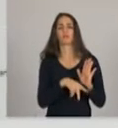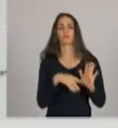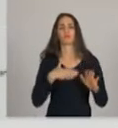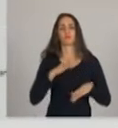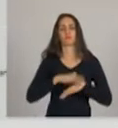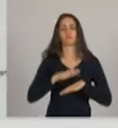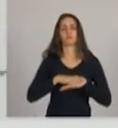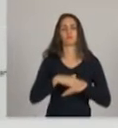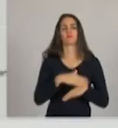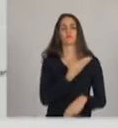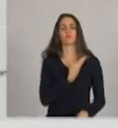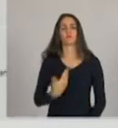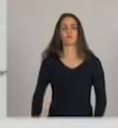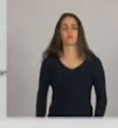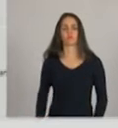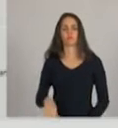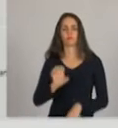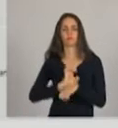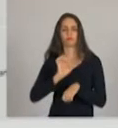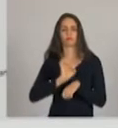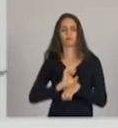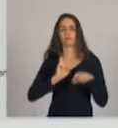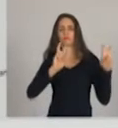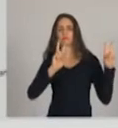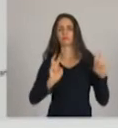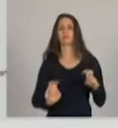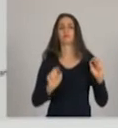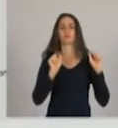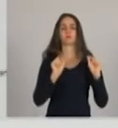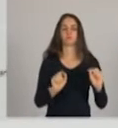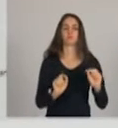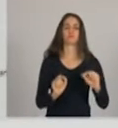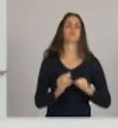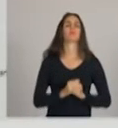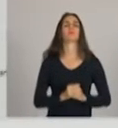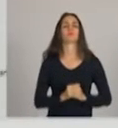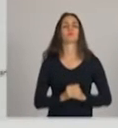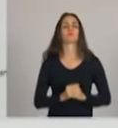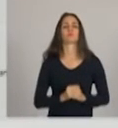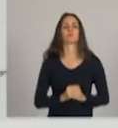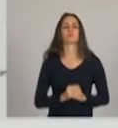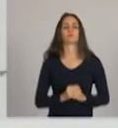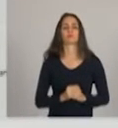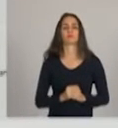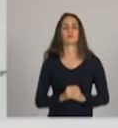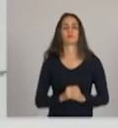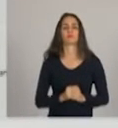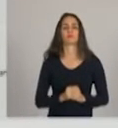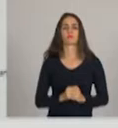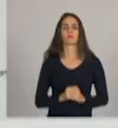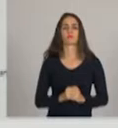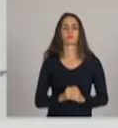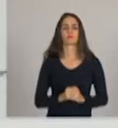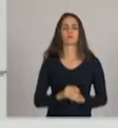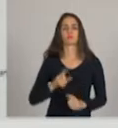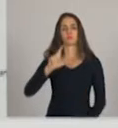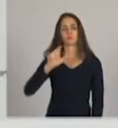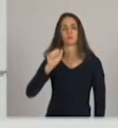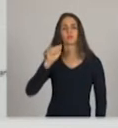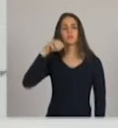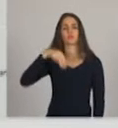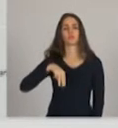Estado, que trata... foi o último que foi votado do governo do Estado, o deputado Xambim relatou